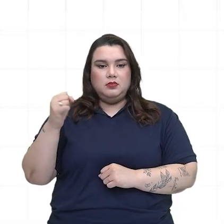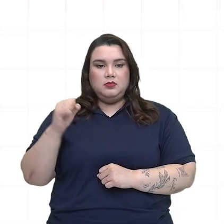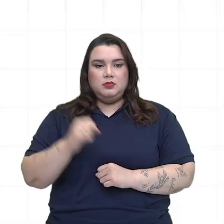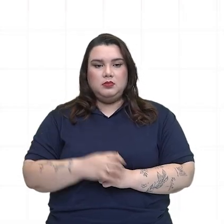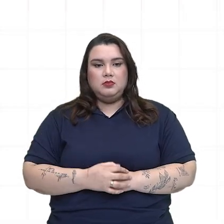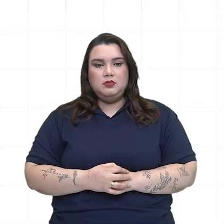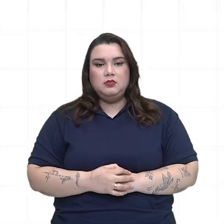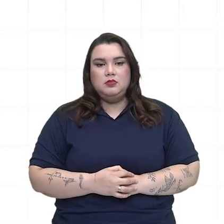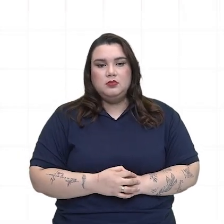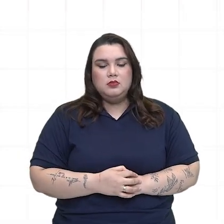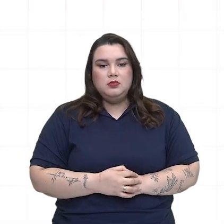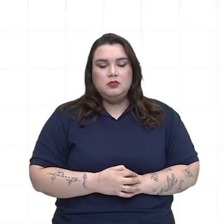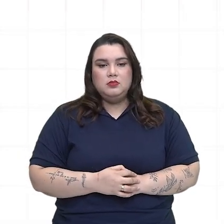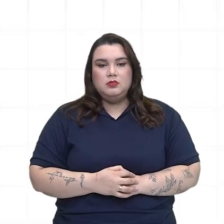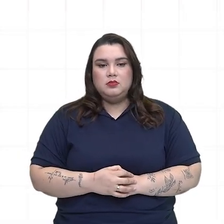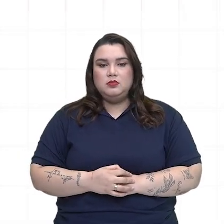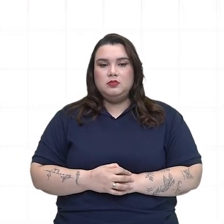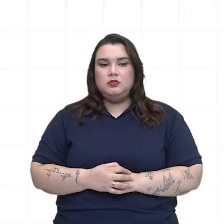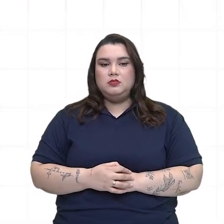1,728. Então,